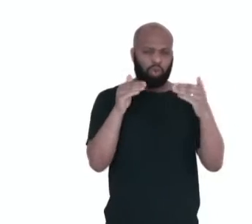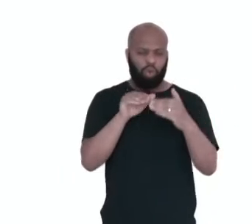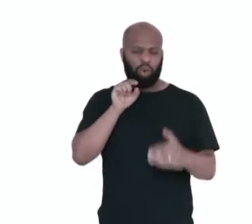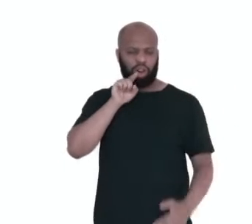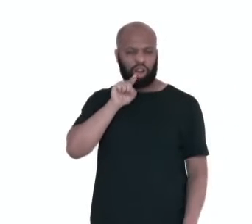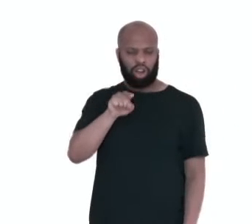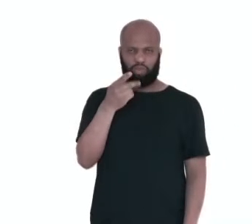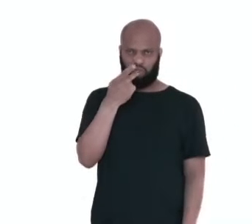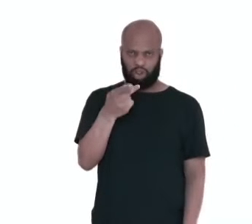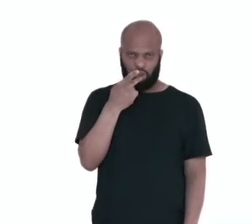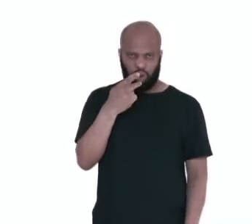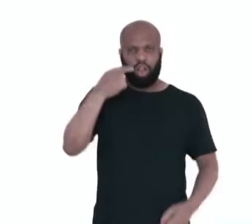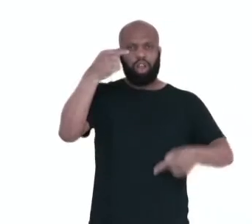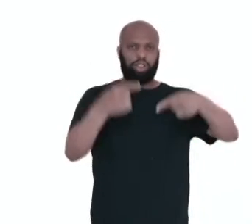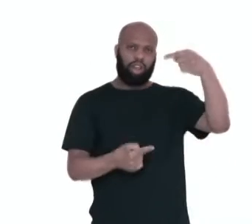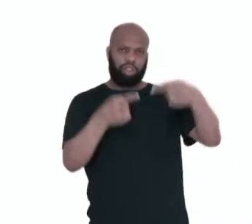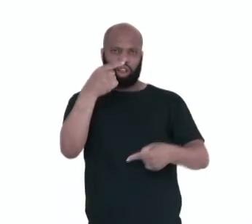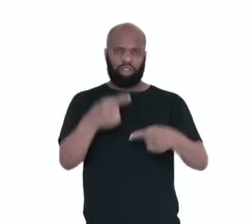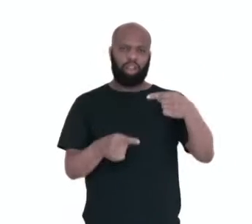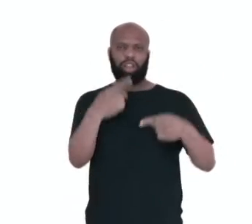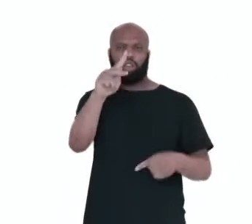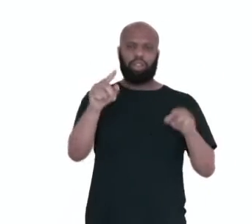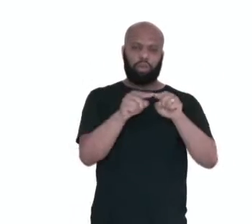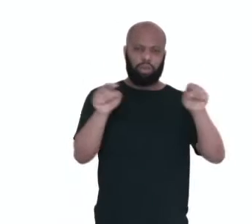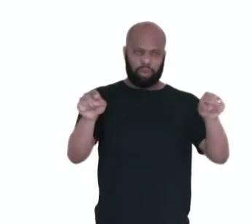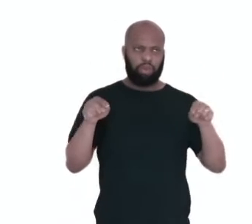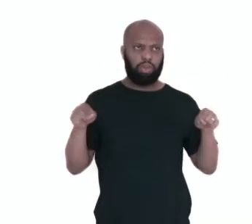afirmação? Faça um debate com a sua turma